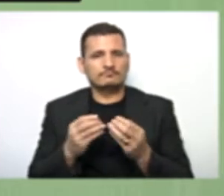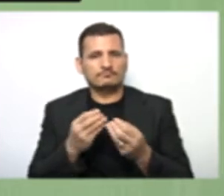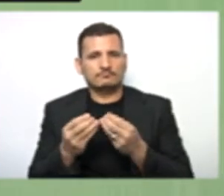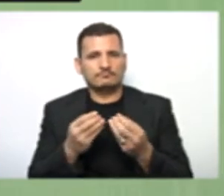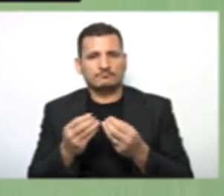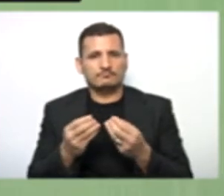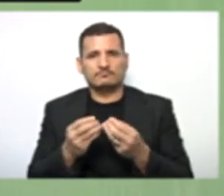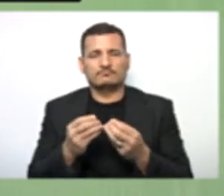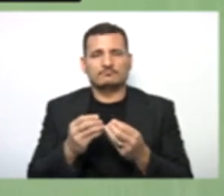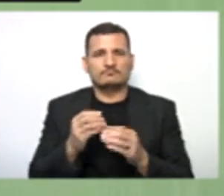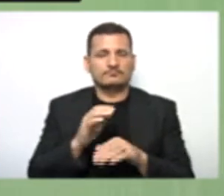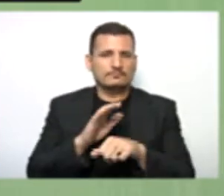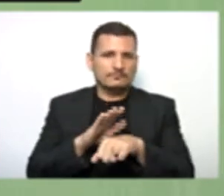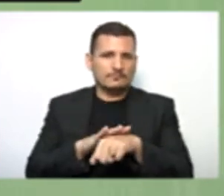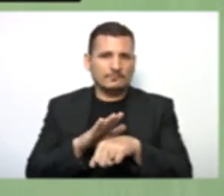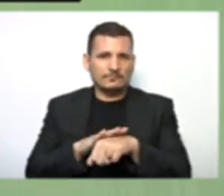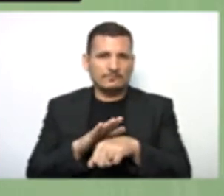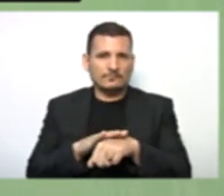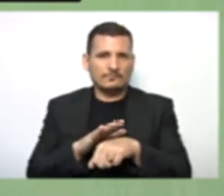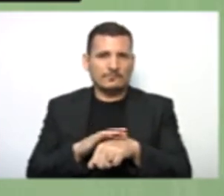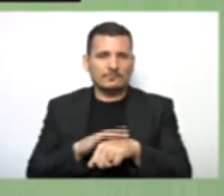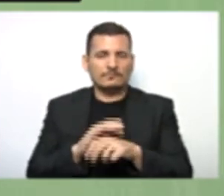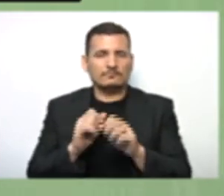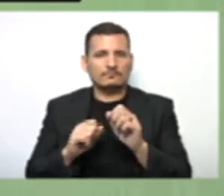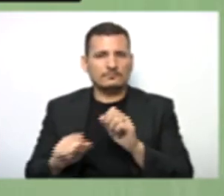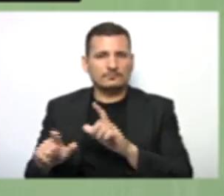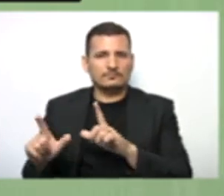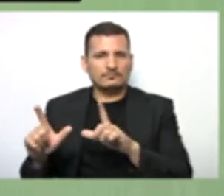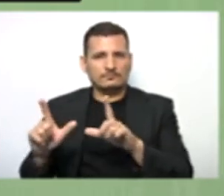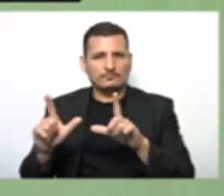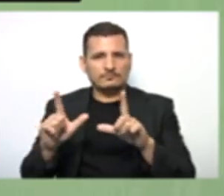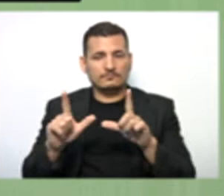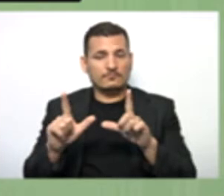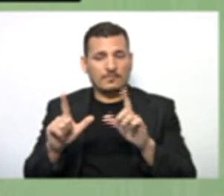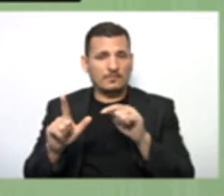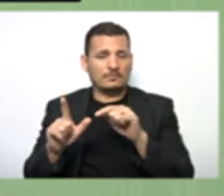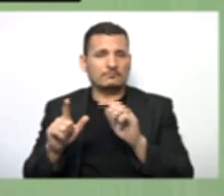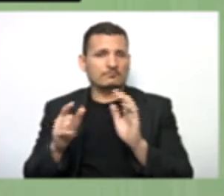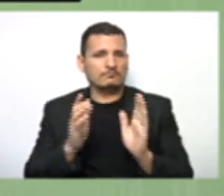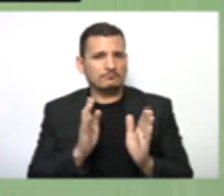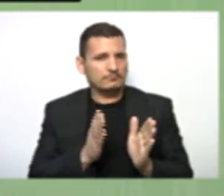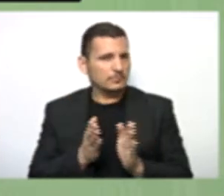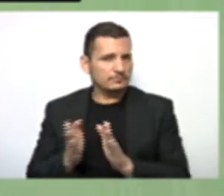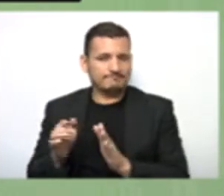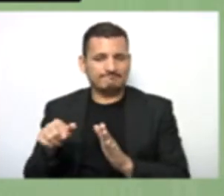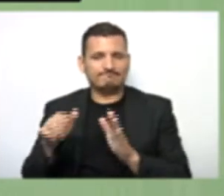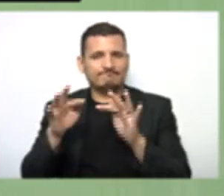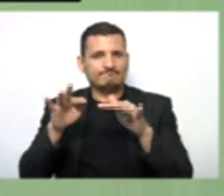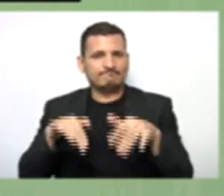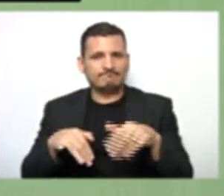quando acaba o tempo de execução daquele, mas o processo não foi finalizado. Então, ele volta para a